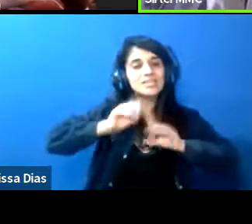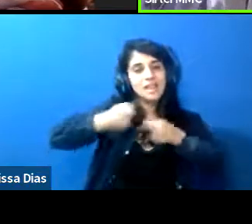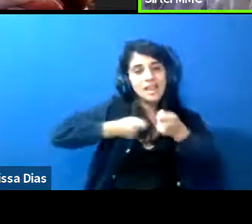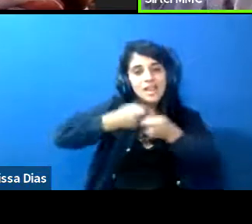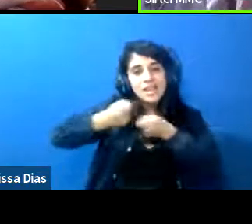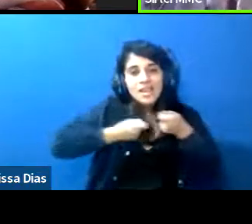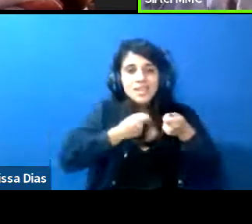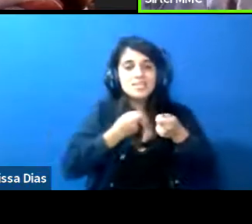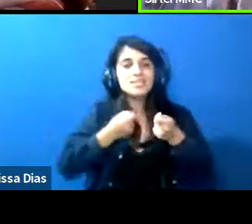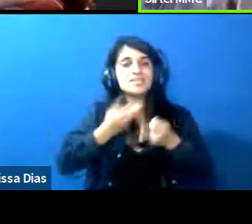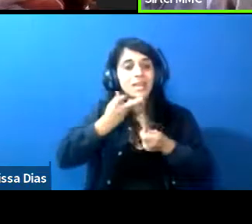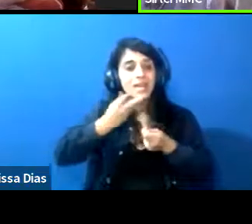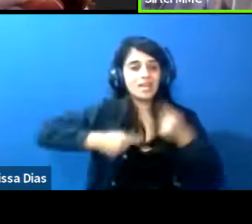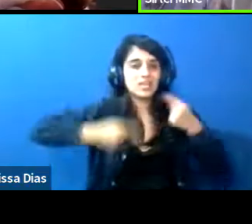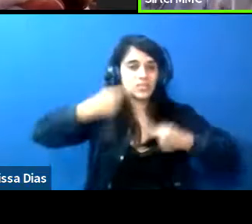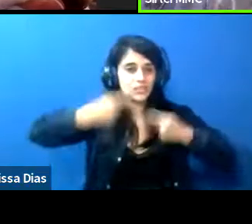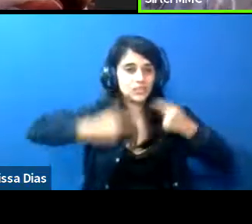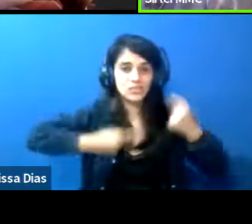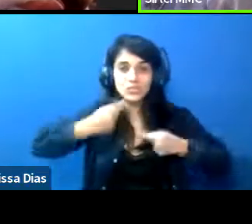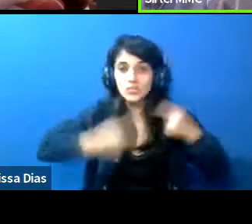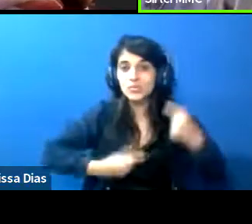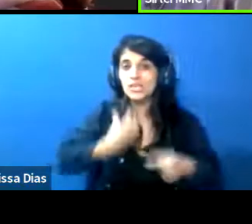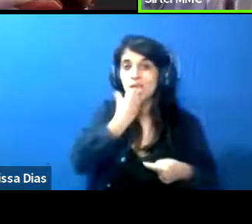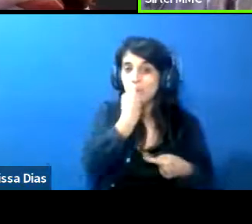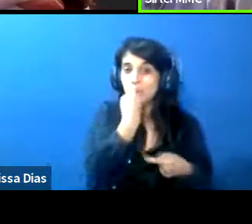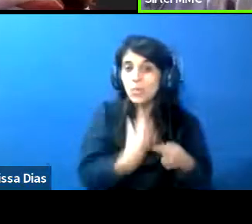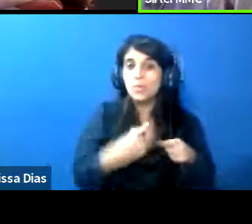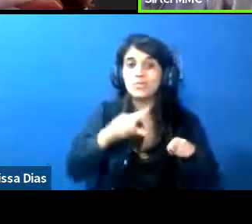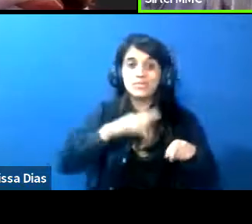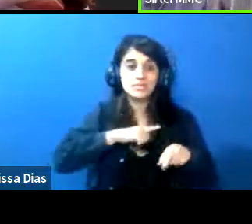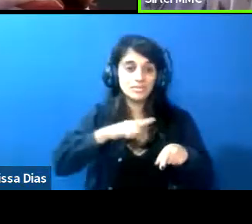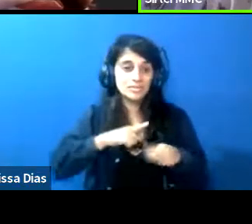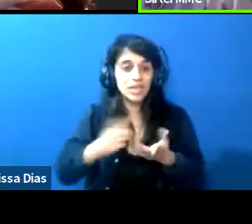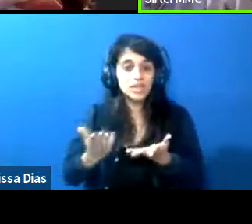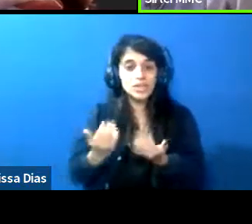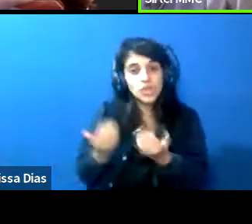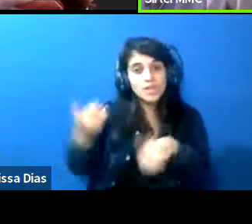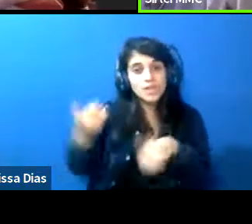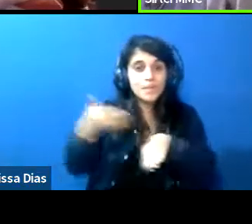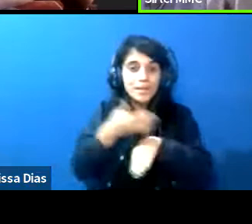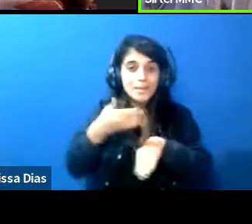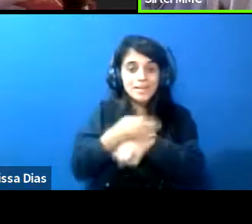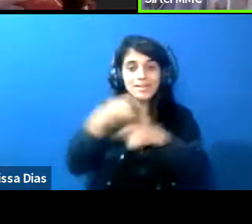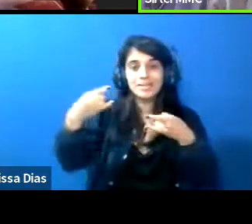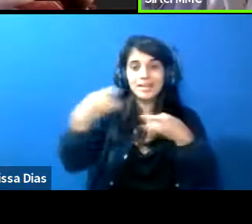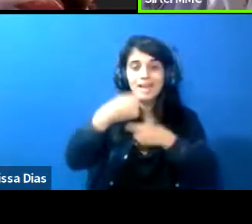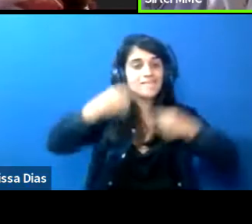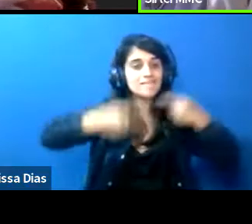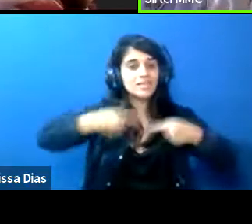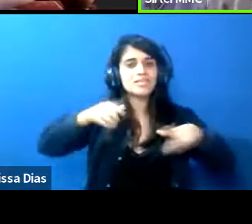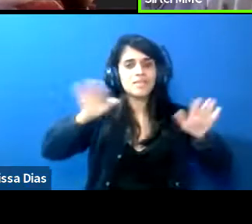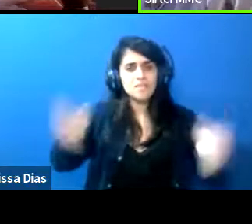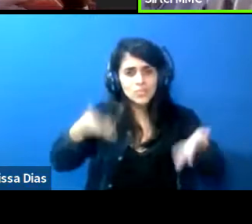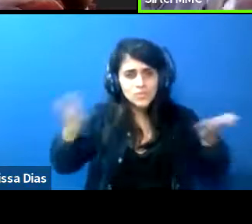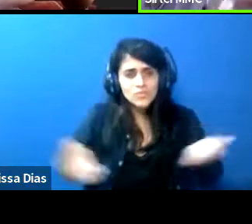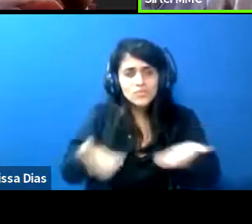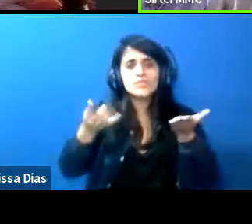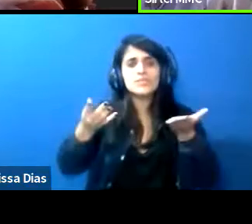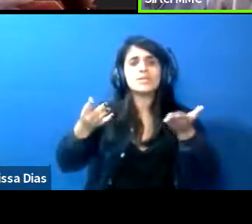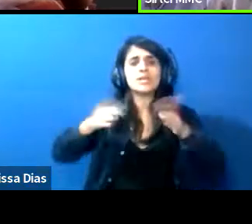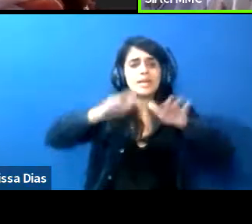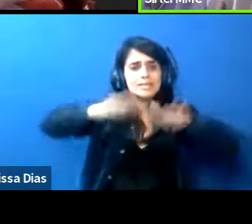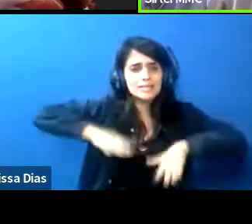elas debatem, assim também a juventude. E vamos fortalecer a resistência, campo e cidade,